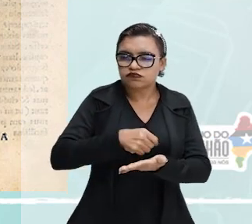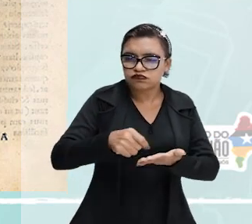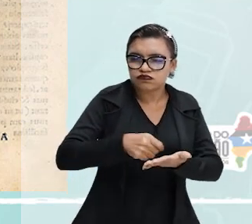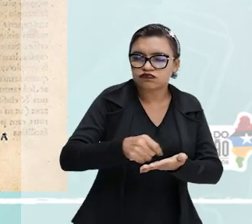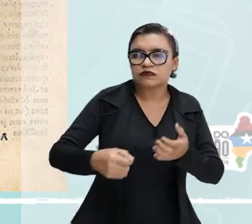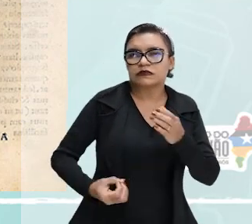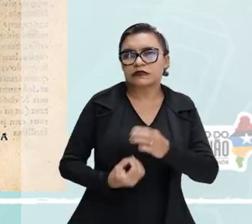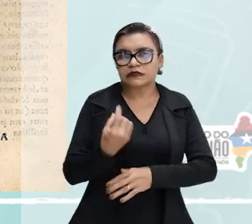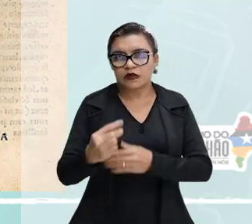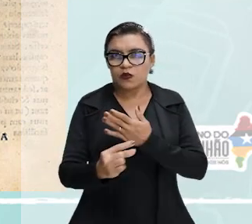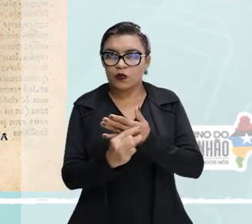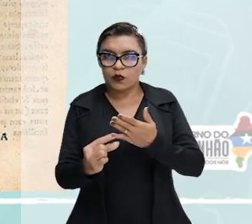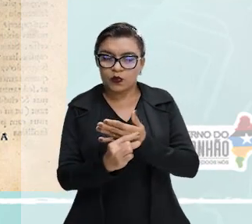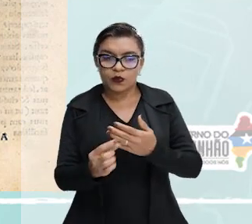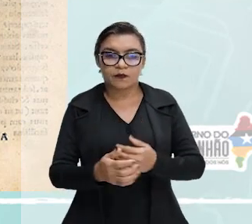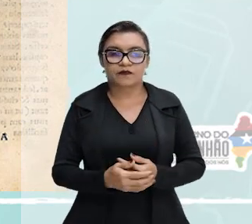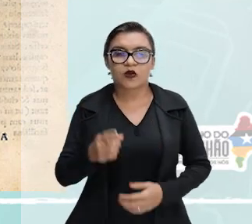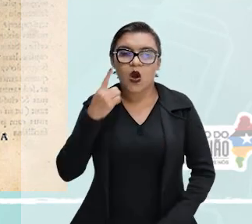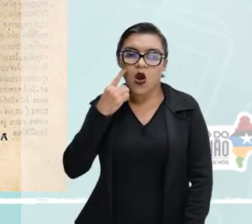Revolutionibus, né? Orbium